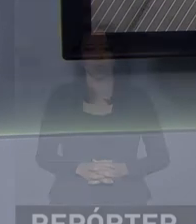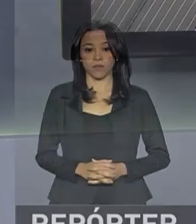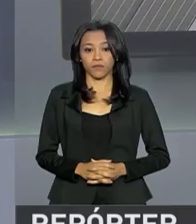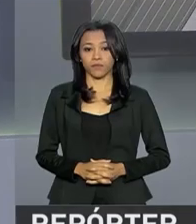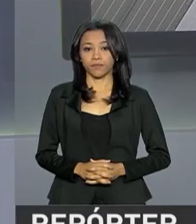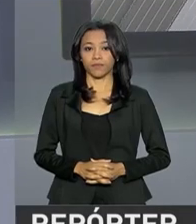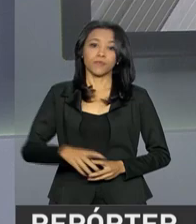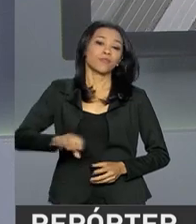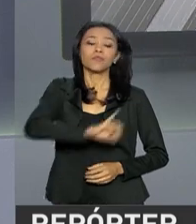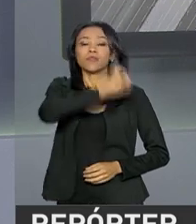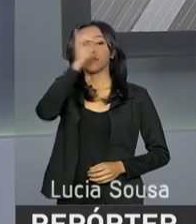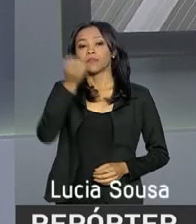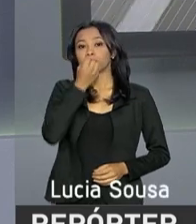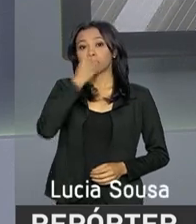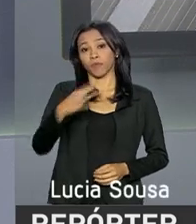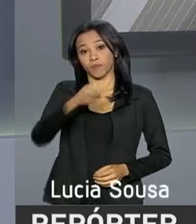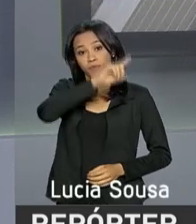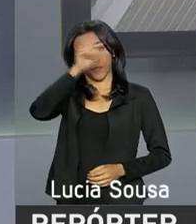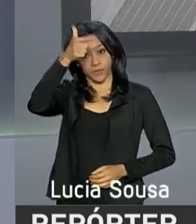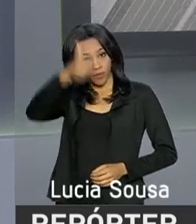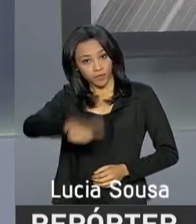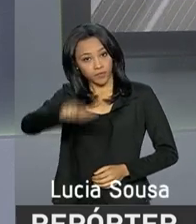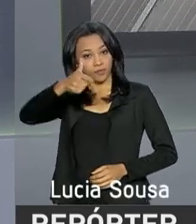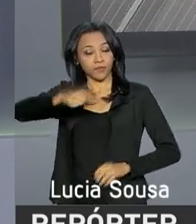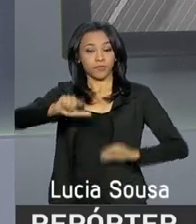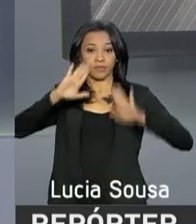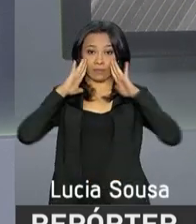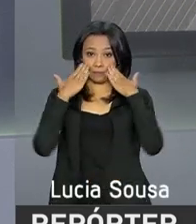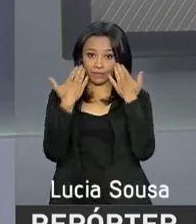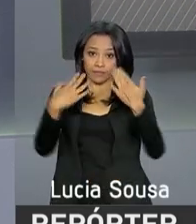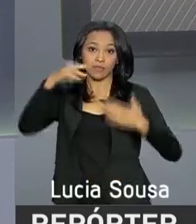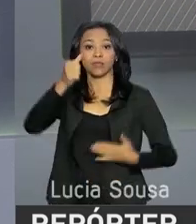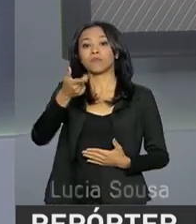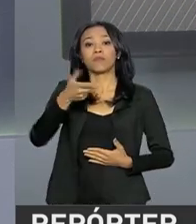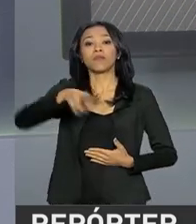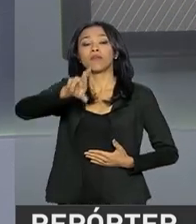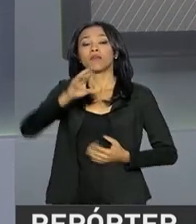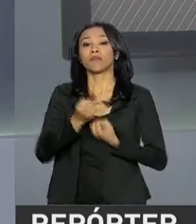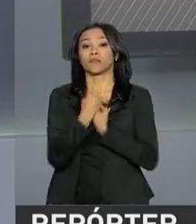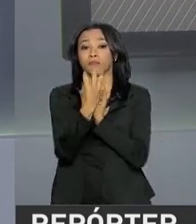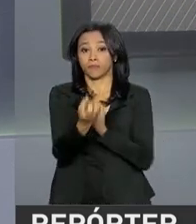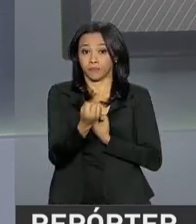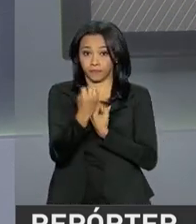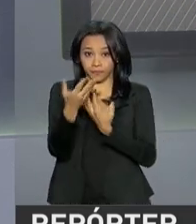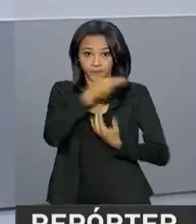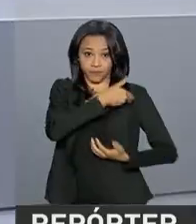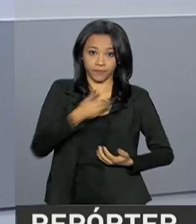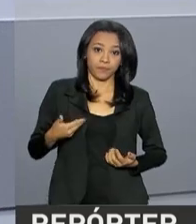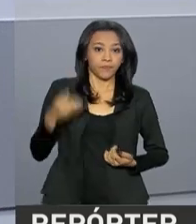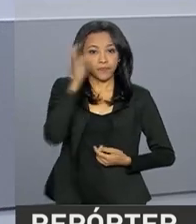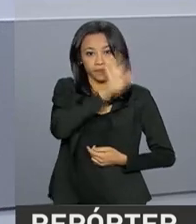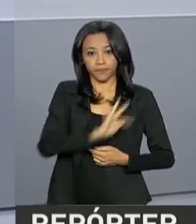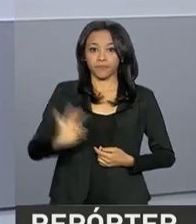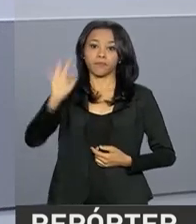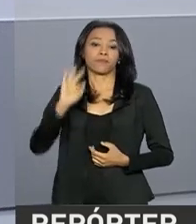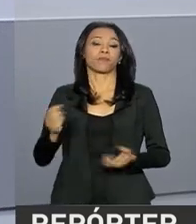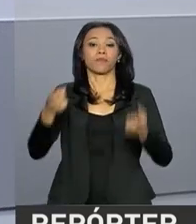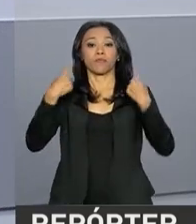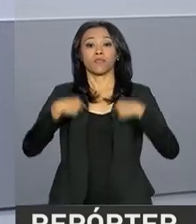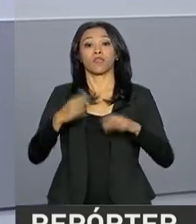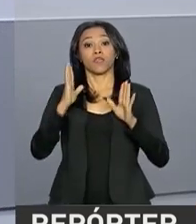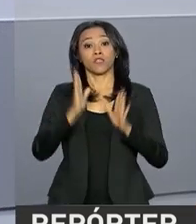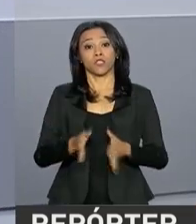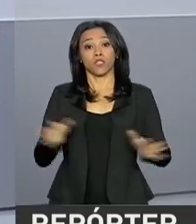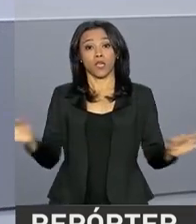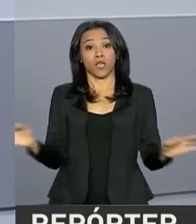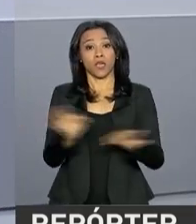olá bom dia de volta com mais uma edição do repórter nbr com as notícias do governo federal já está disponível para